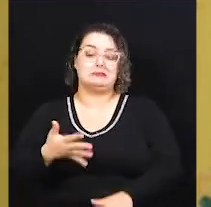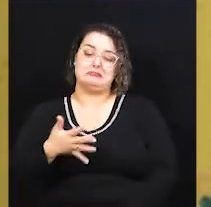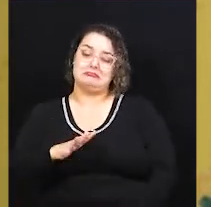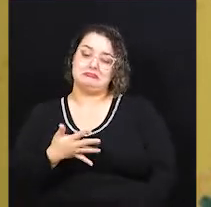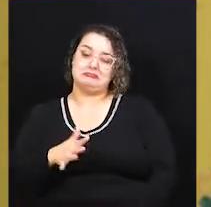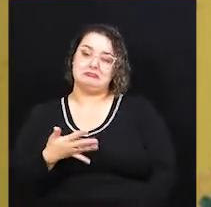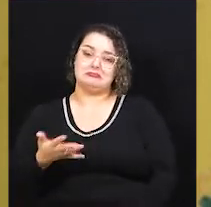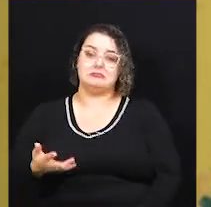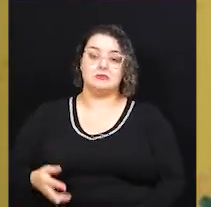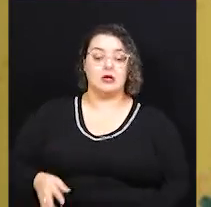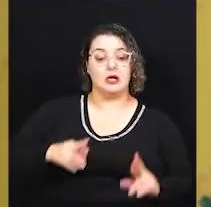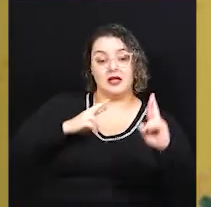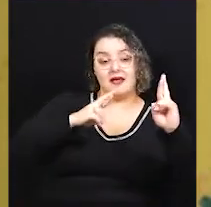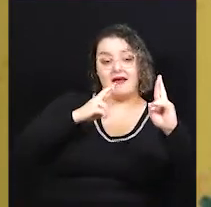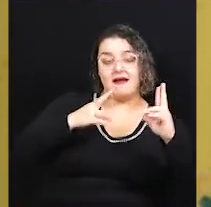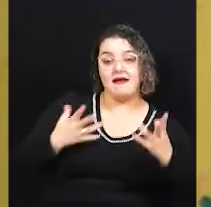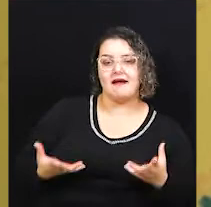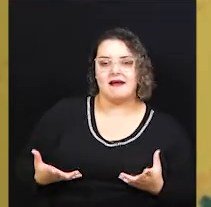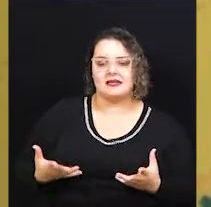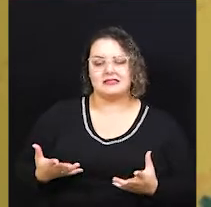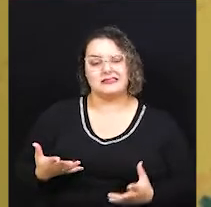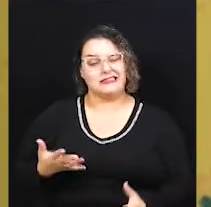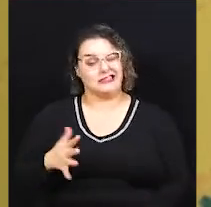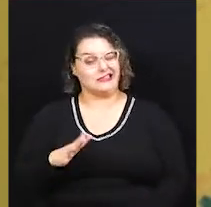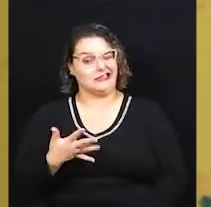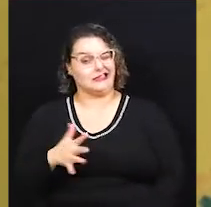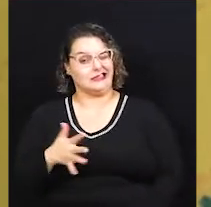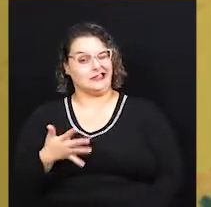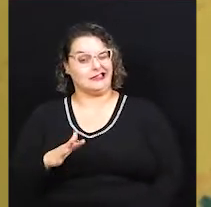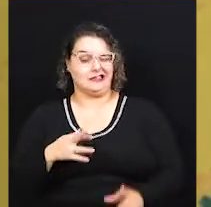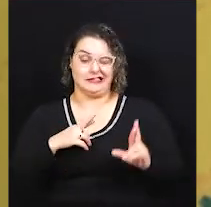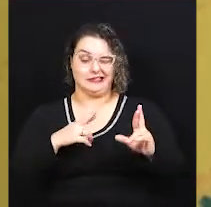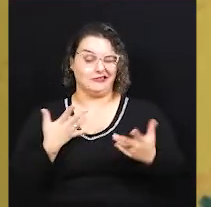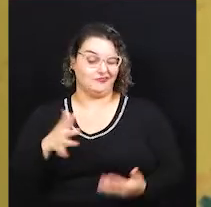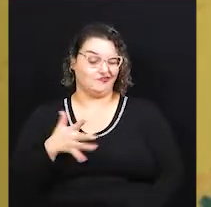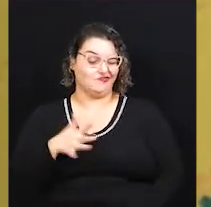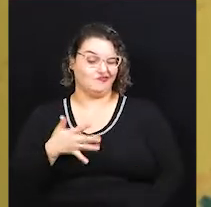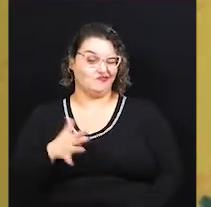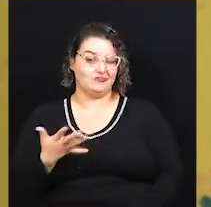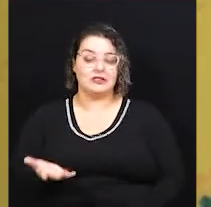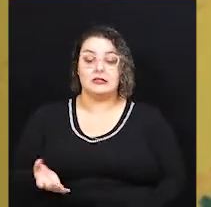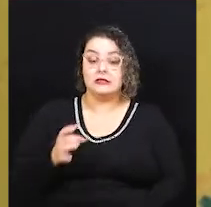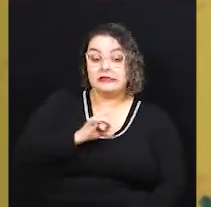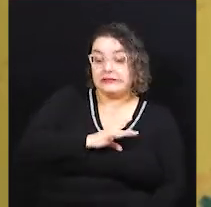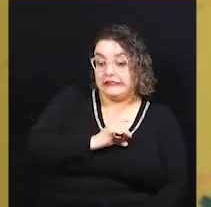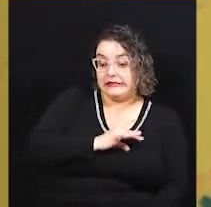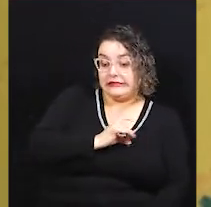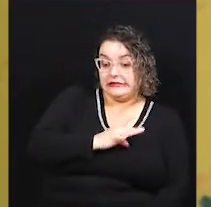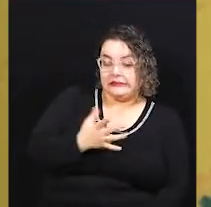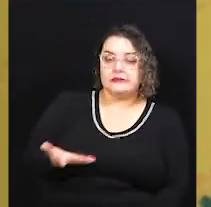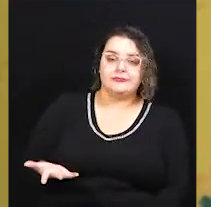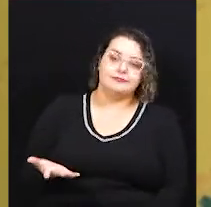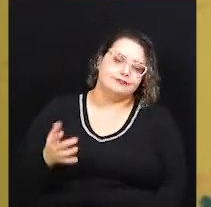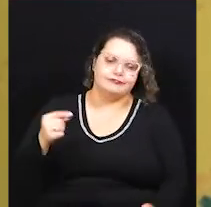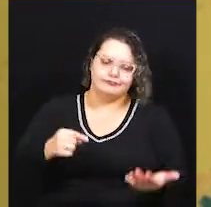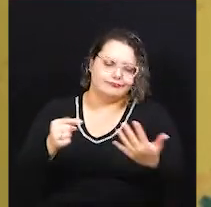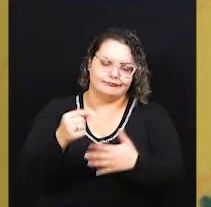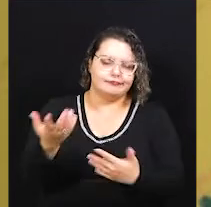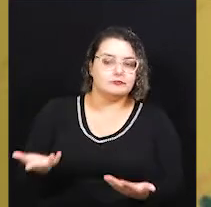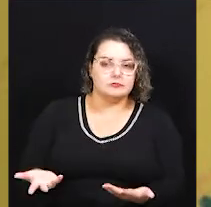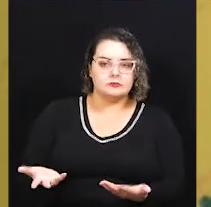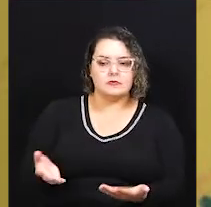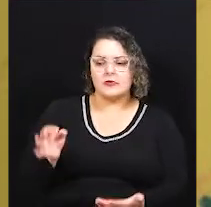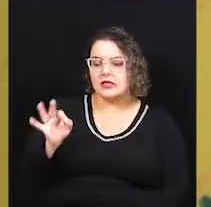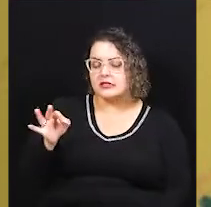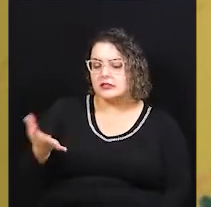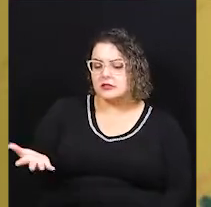assim, ora esperançoso, ora nem tão esperançoso assim, né? Ora com medo, enfim,